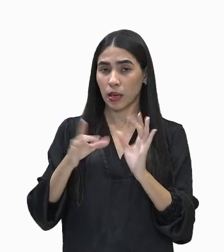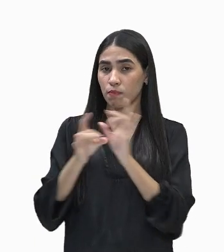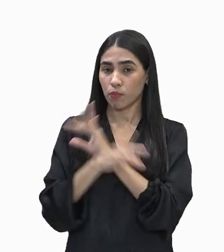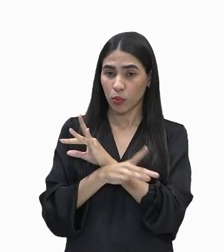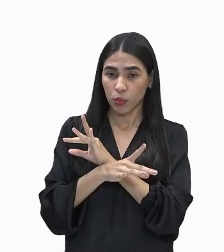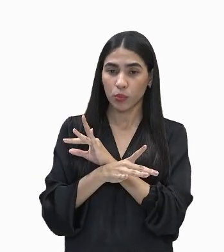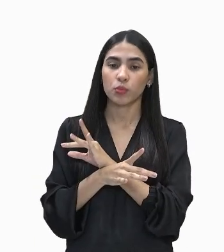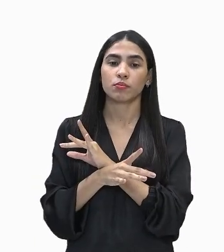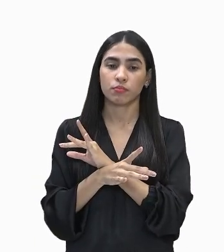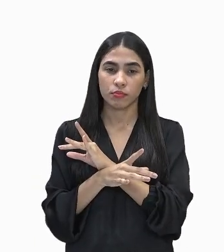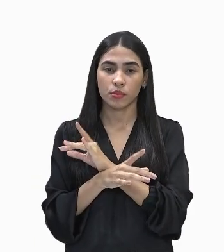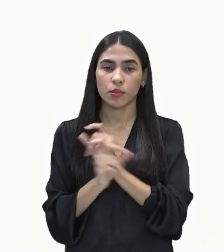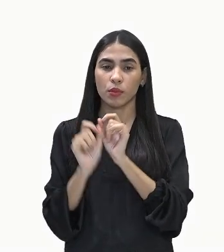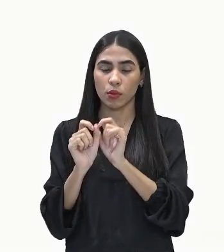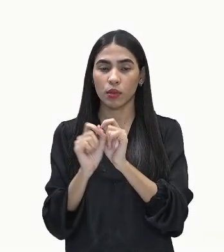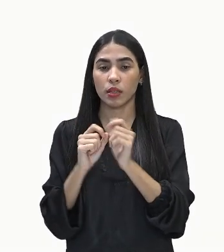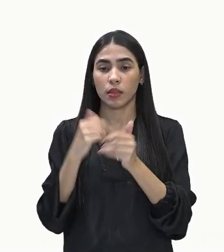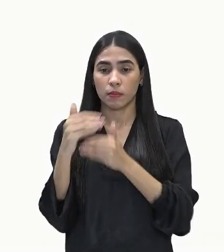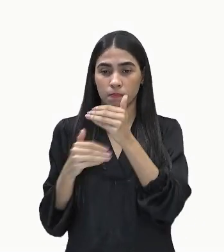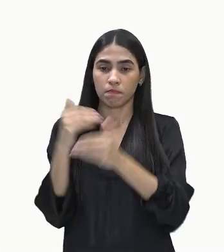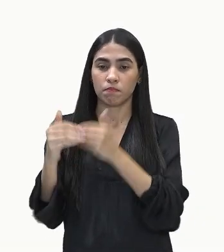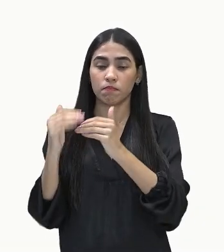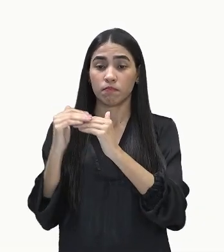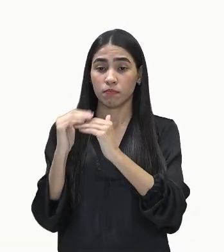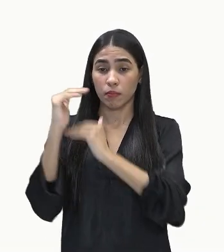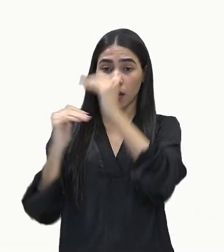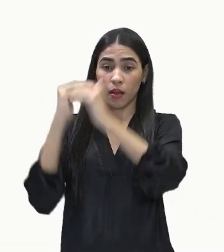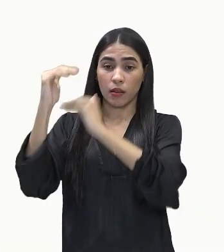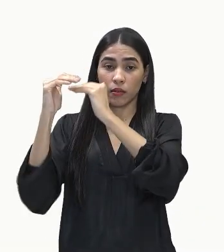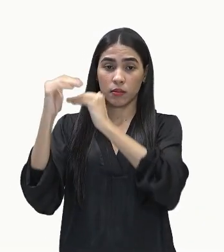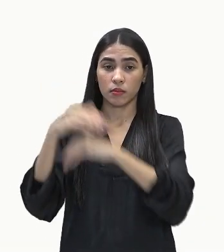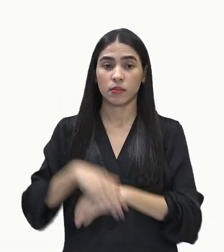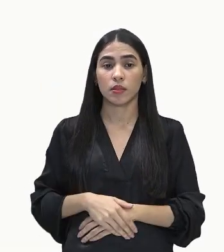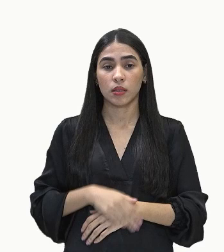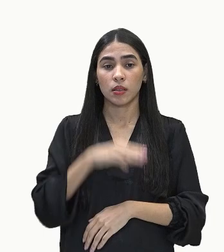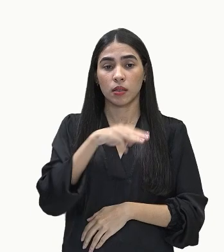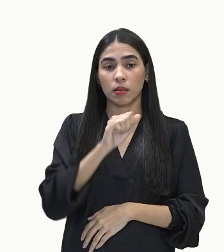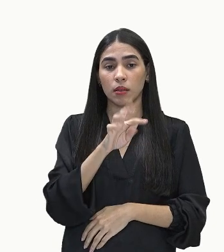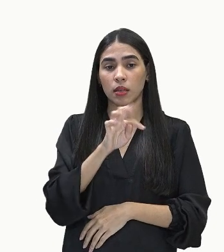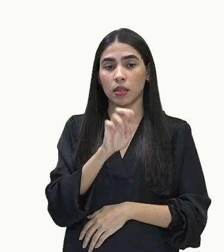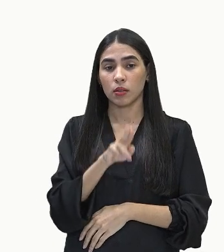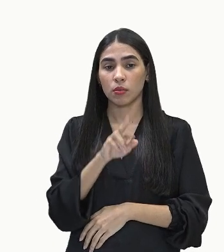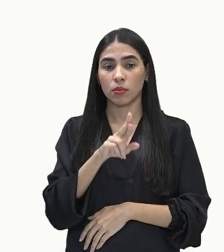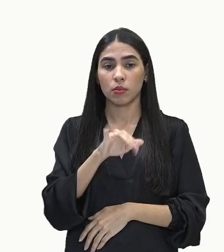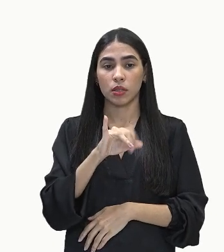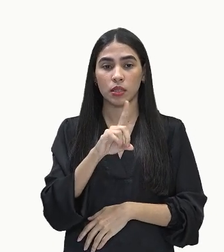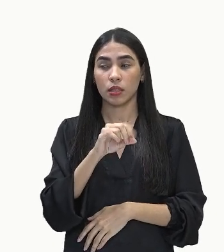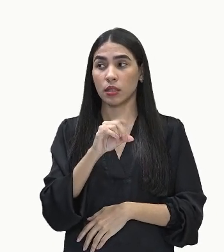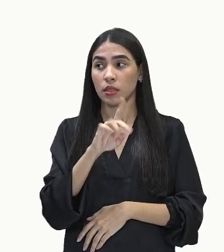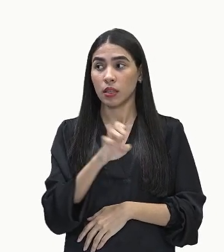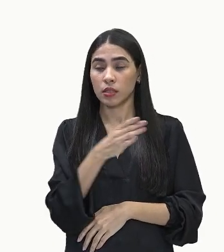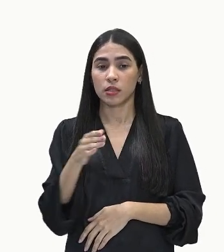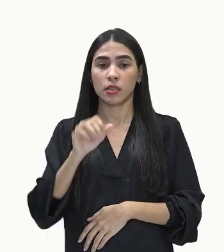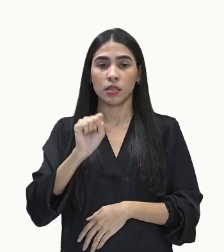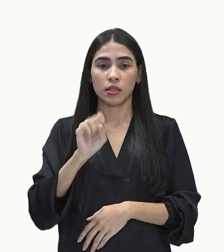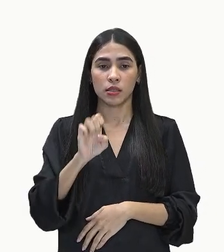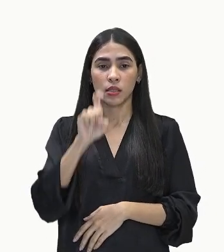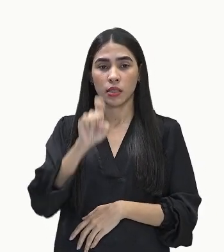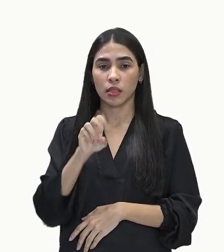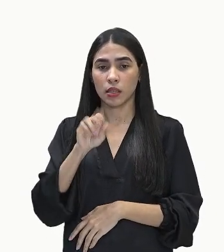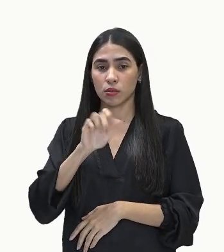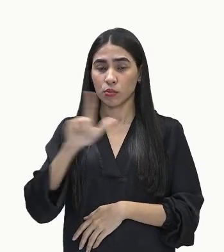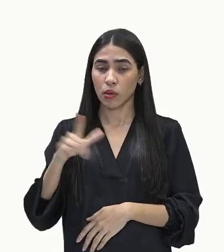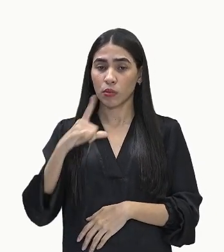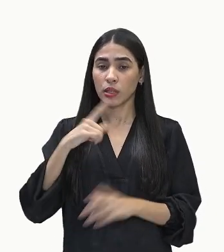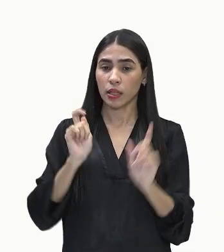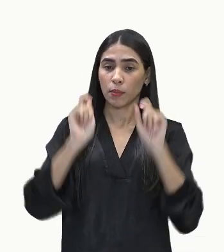pronto para se reproduzir, que é a maturidade sexual, onde tem a capacidade de se